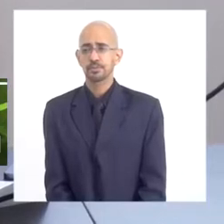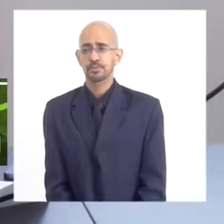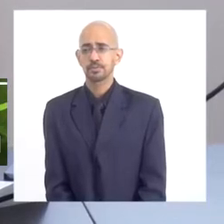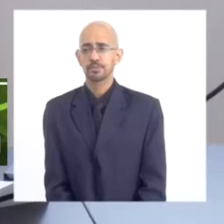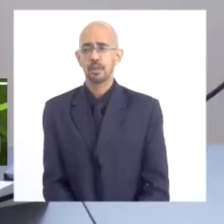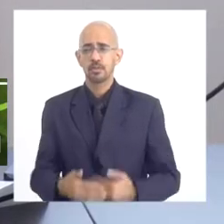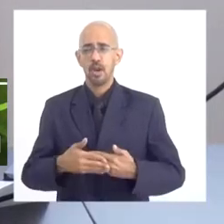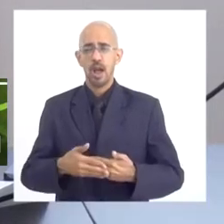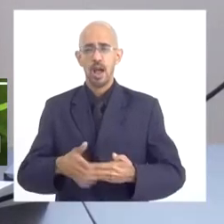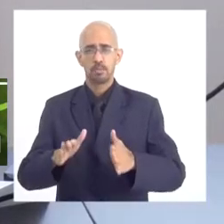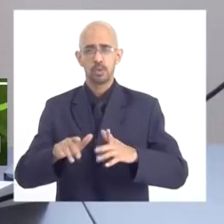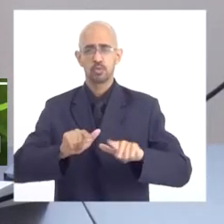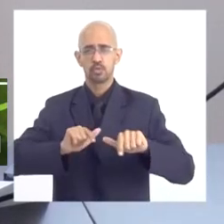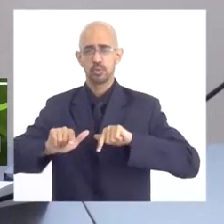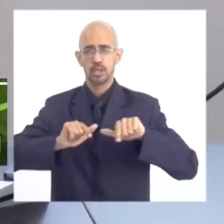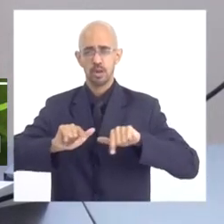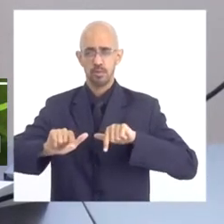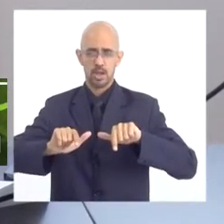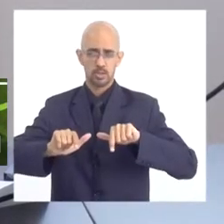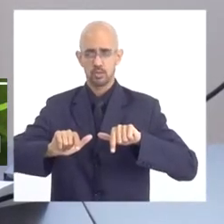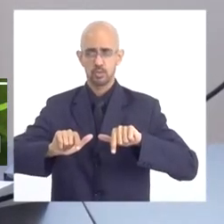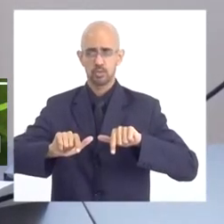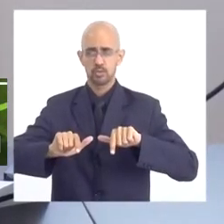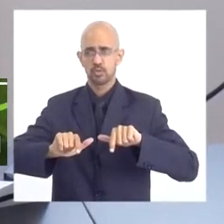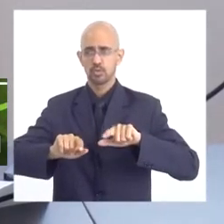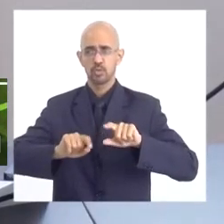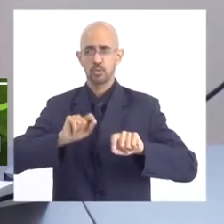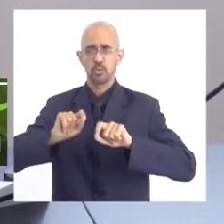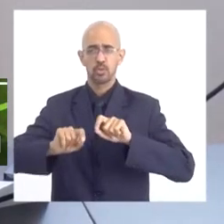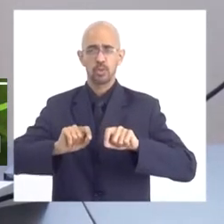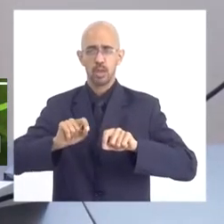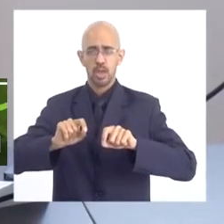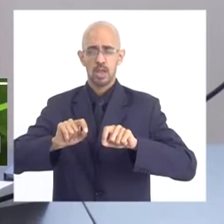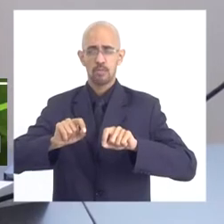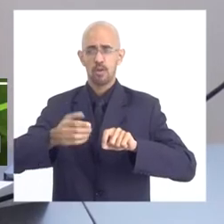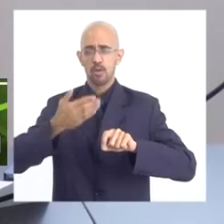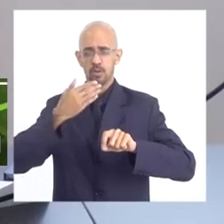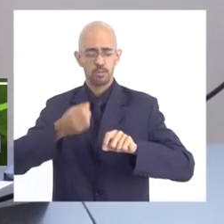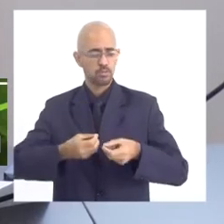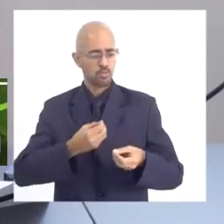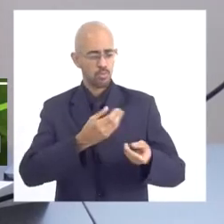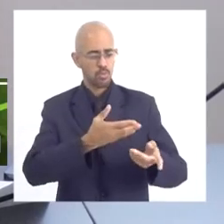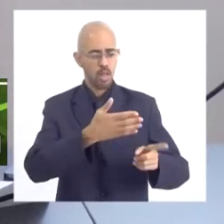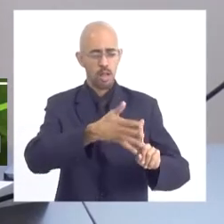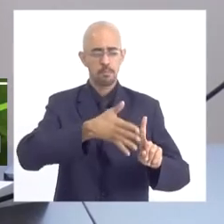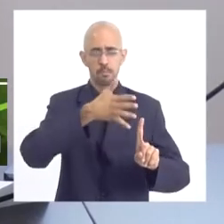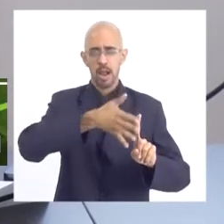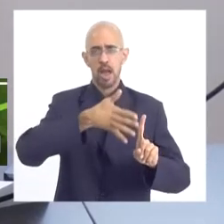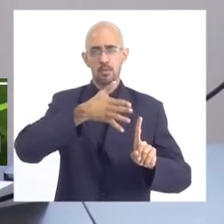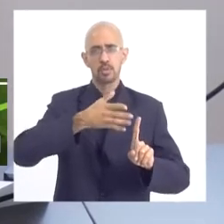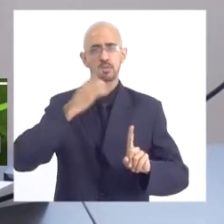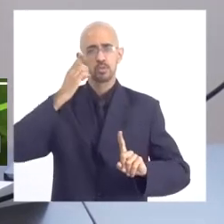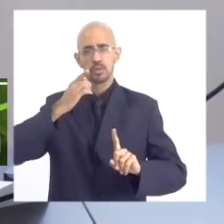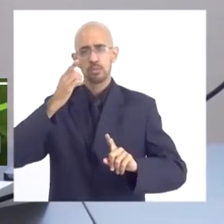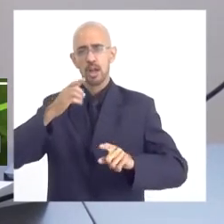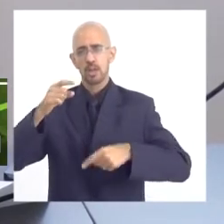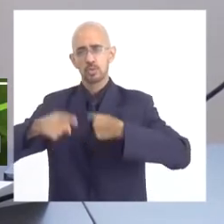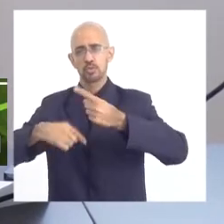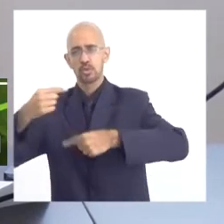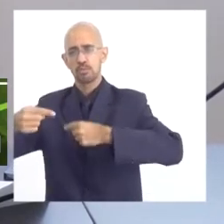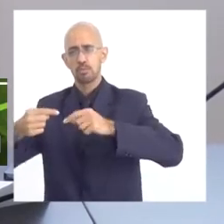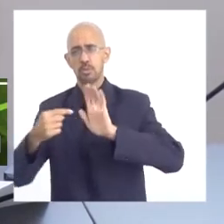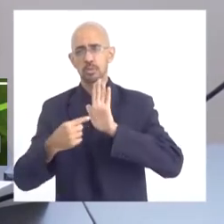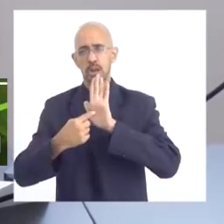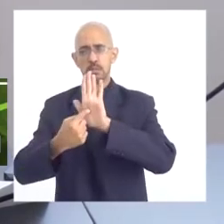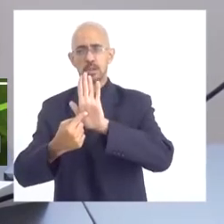Quero abrir os trabalhos iniciados que franqueei para, vou franquear a palavra aos senhores deputados logo após a apresentação do